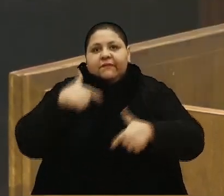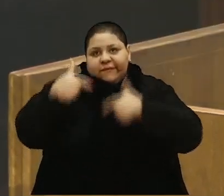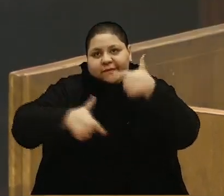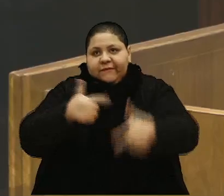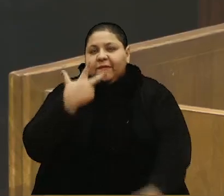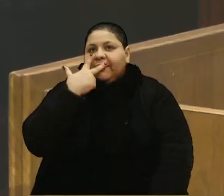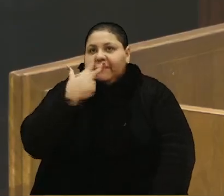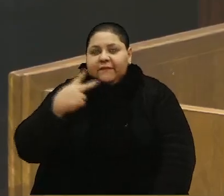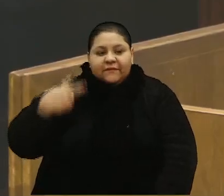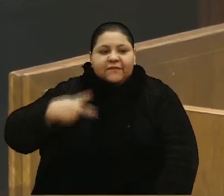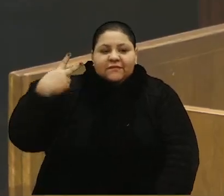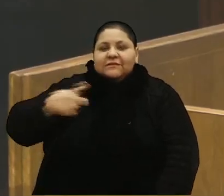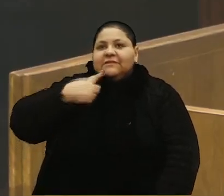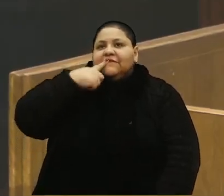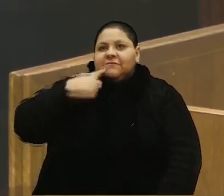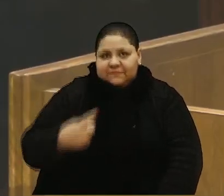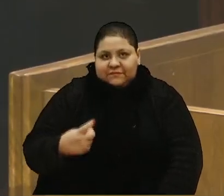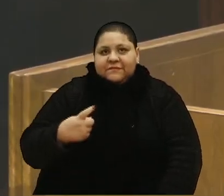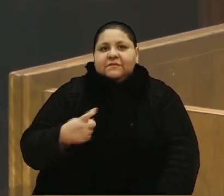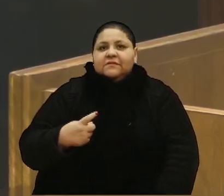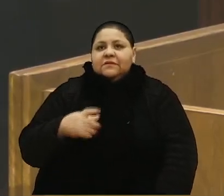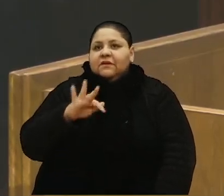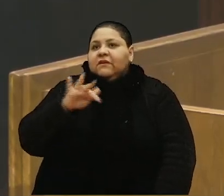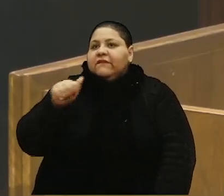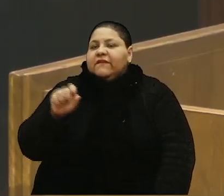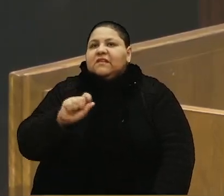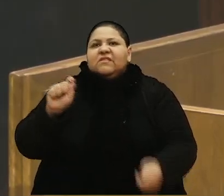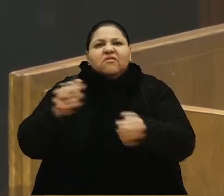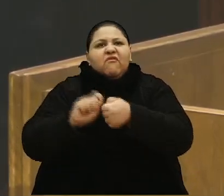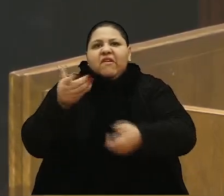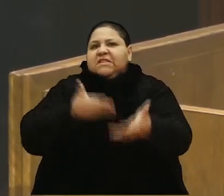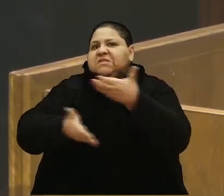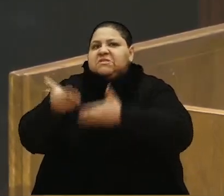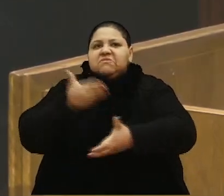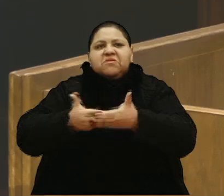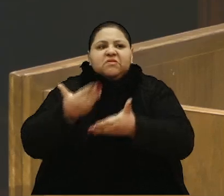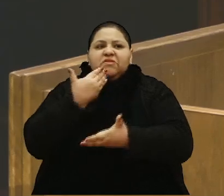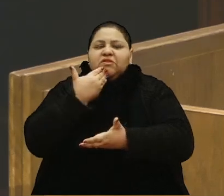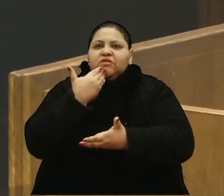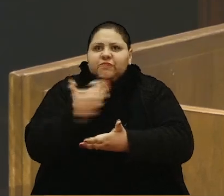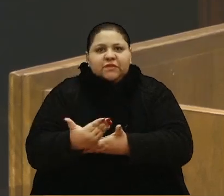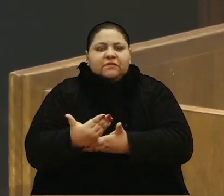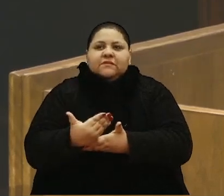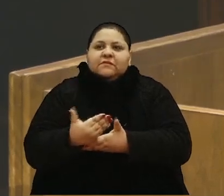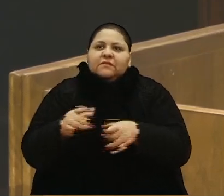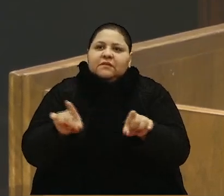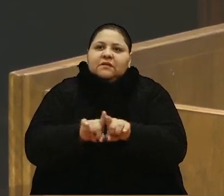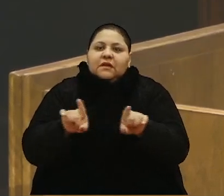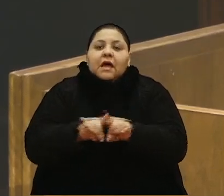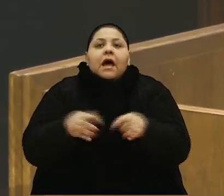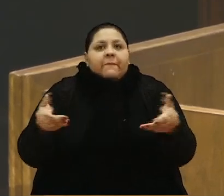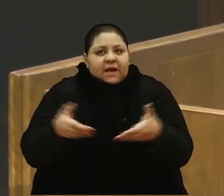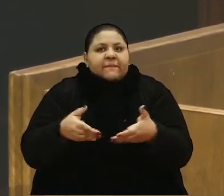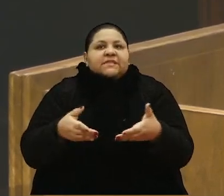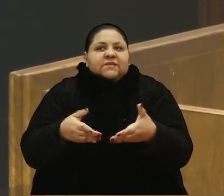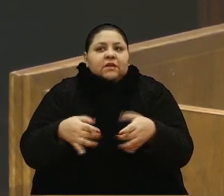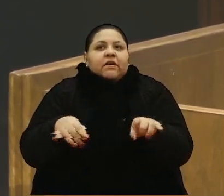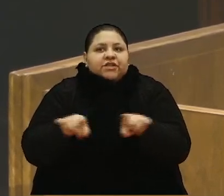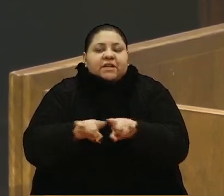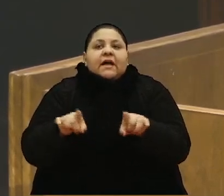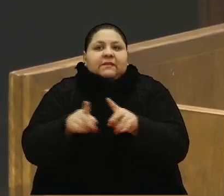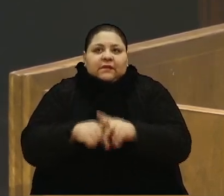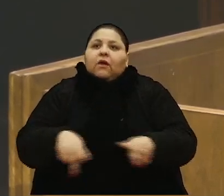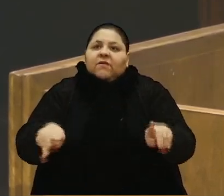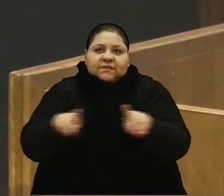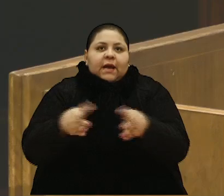coisa a vereadora Rose Frigieri falando que a FAS não está fazendo atendimento de abordagem. Eu mostrei por A mais B explicando que está sendo serviço de abordagem,